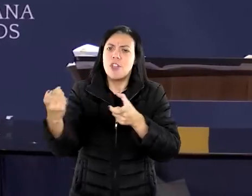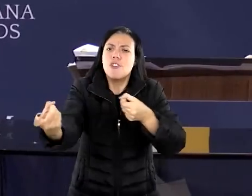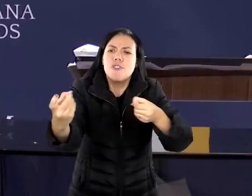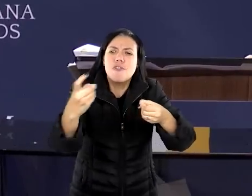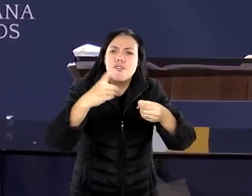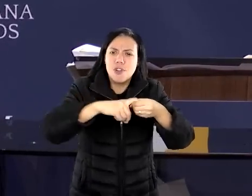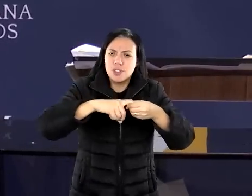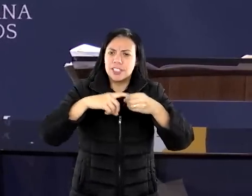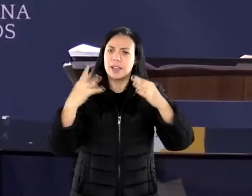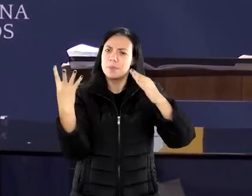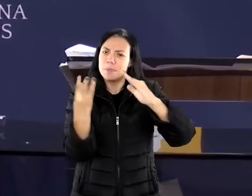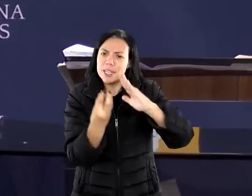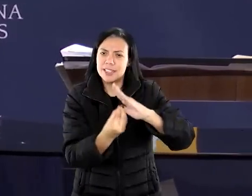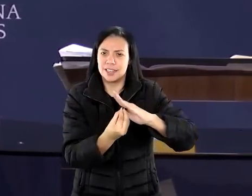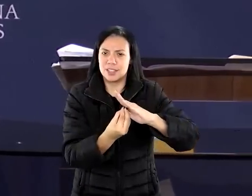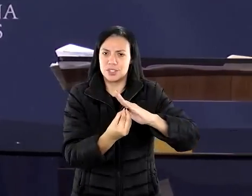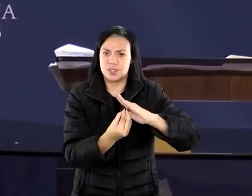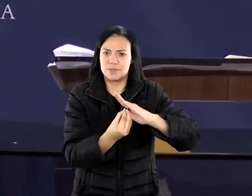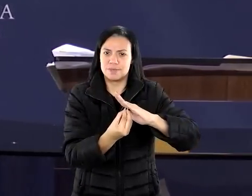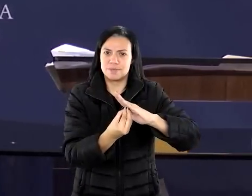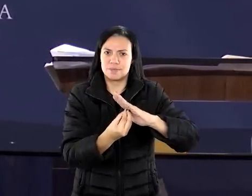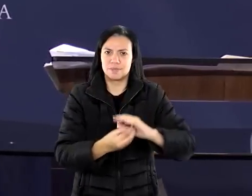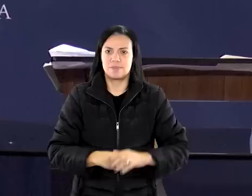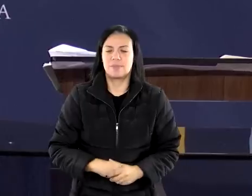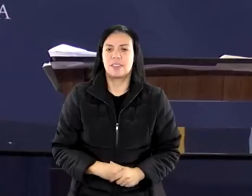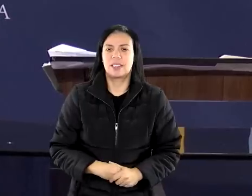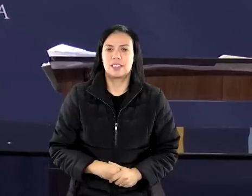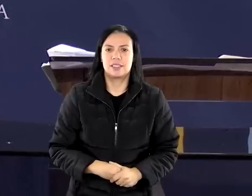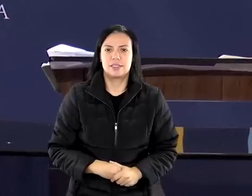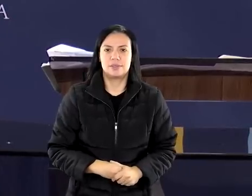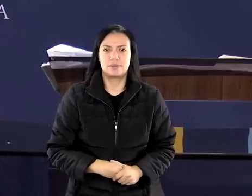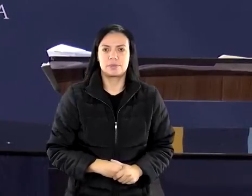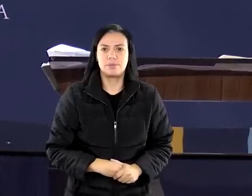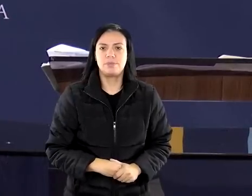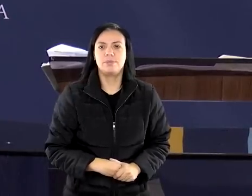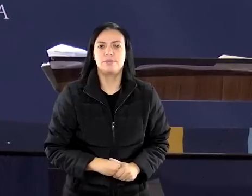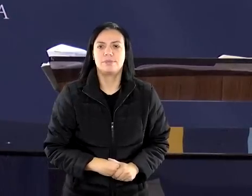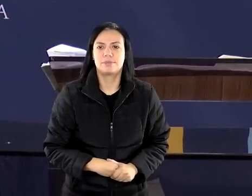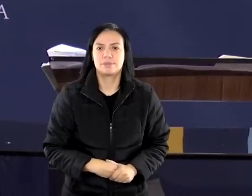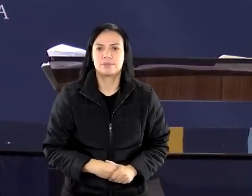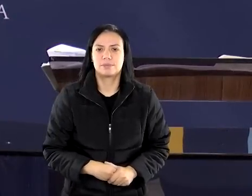crente. Filho de crente não é crentinho, é cretino.